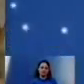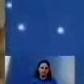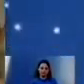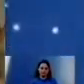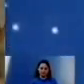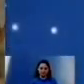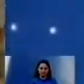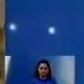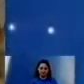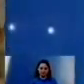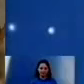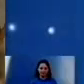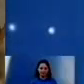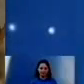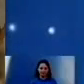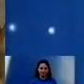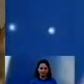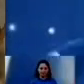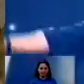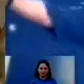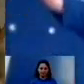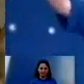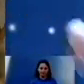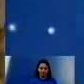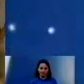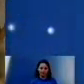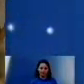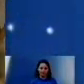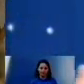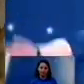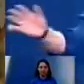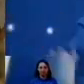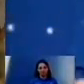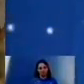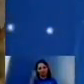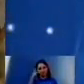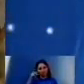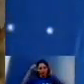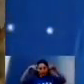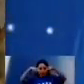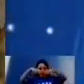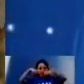exagero. É, ué. Quando pediu para choveu maná 40 anos.